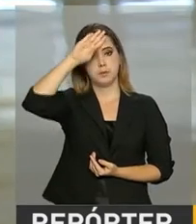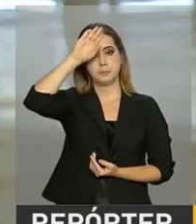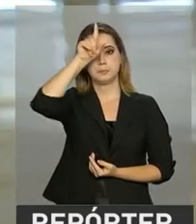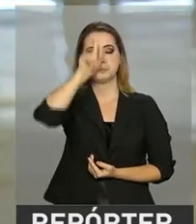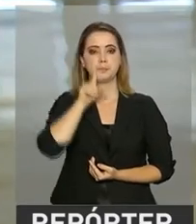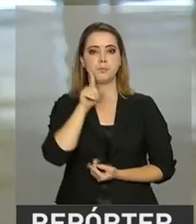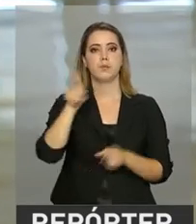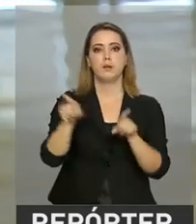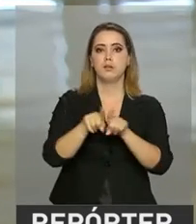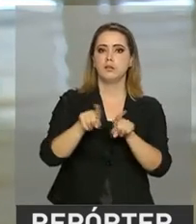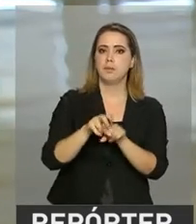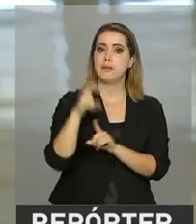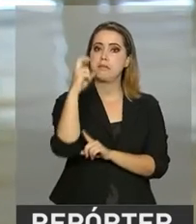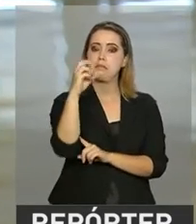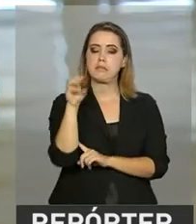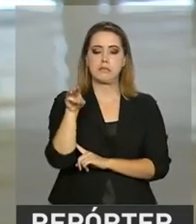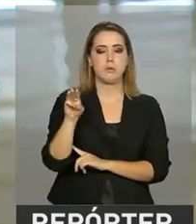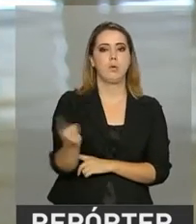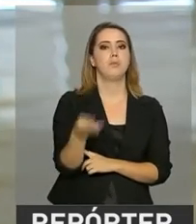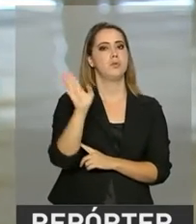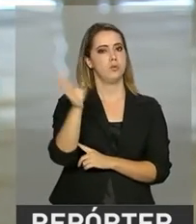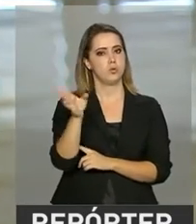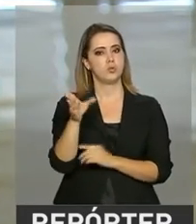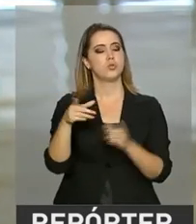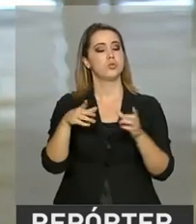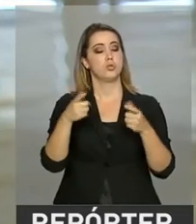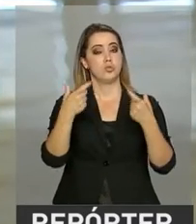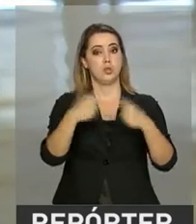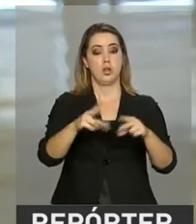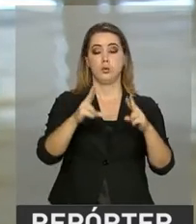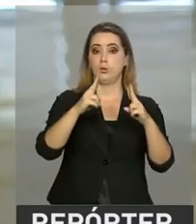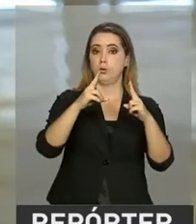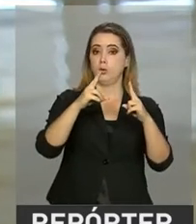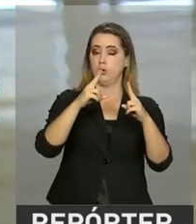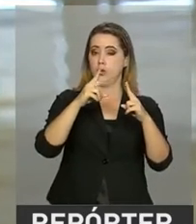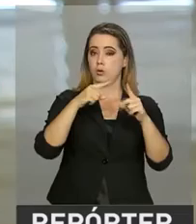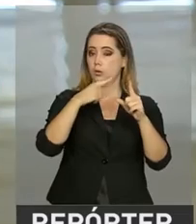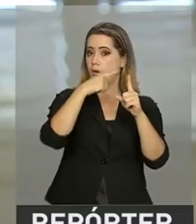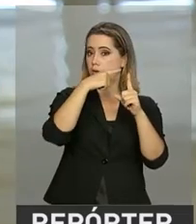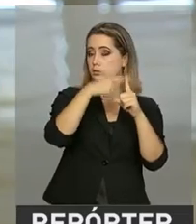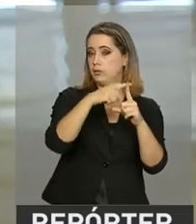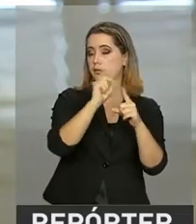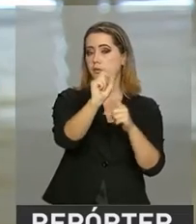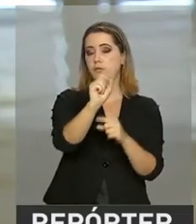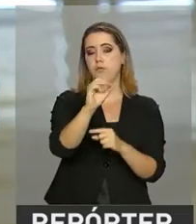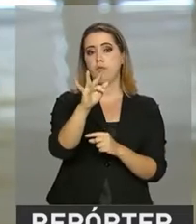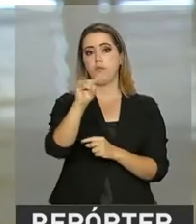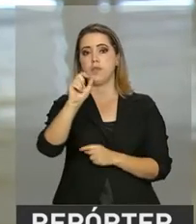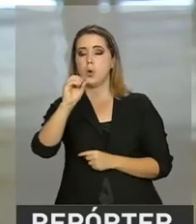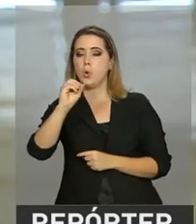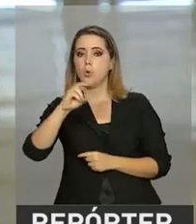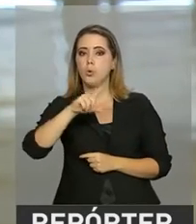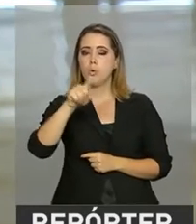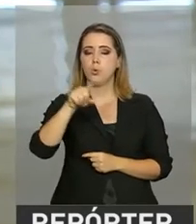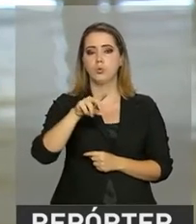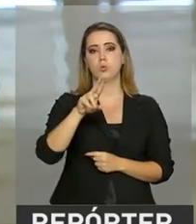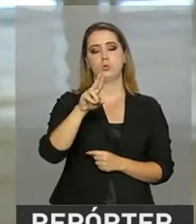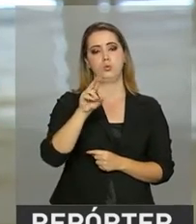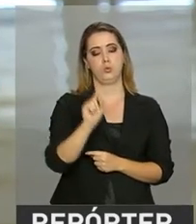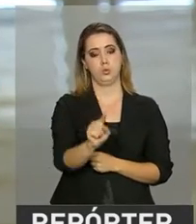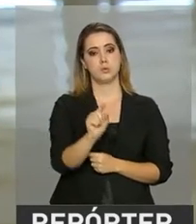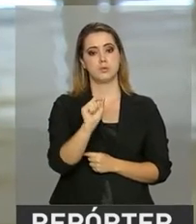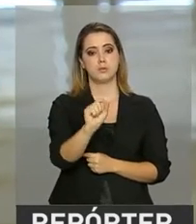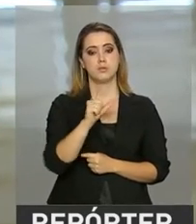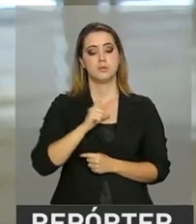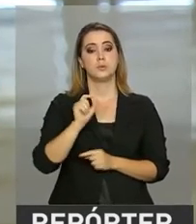milhões e meio de dólares no estoque da fiocruz biomanguinhos o laboratório também já iniciou a produção de outras 9 milhões de